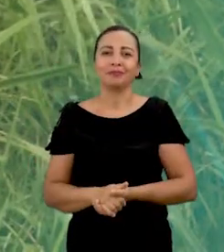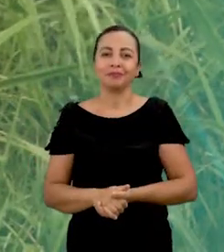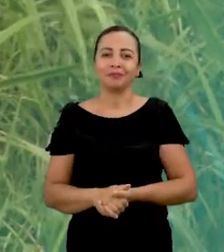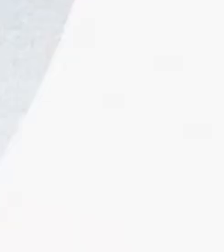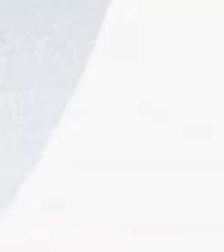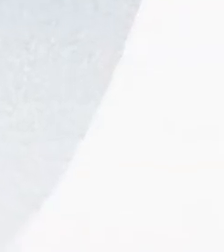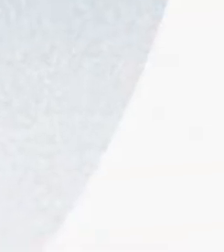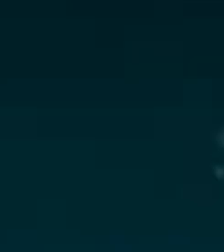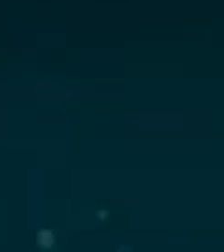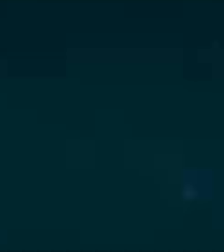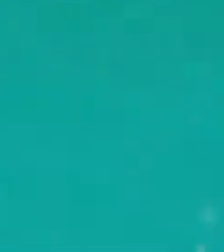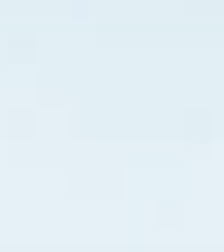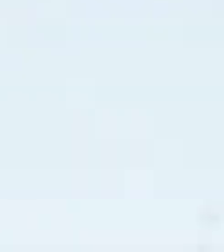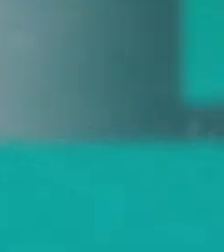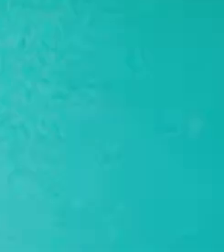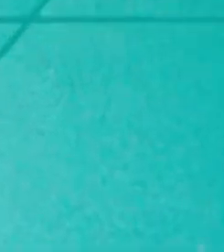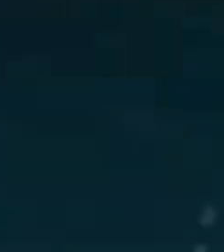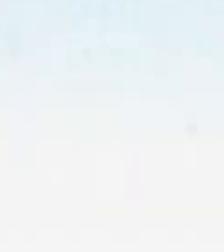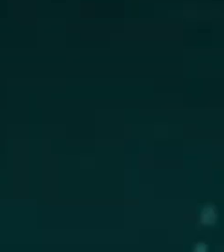já.